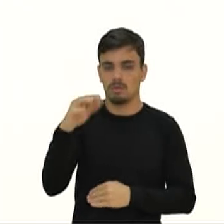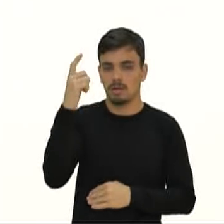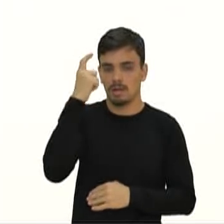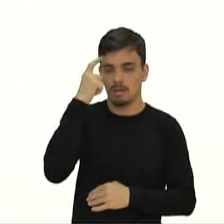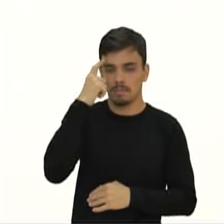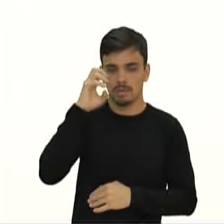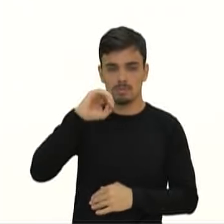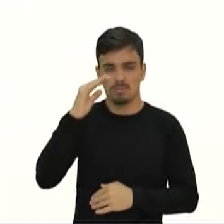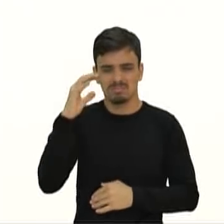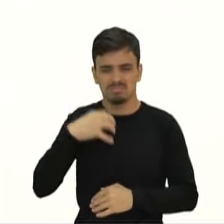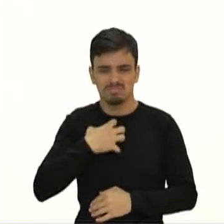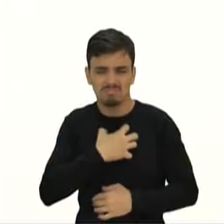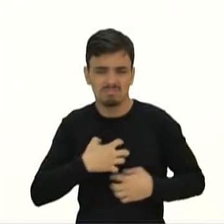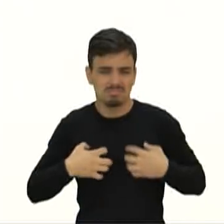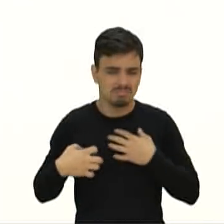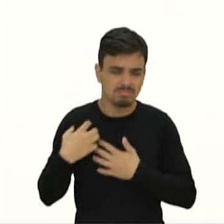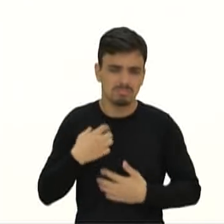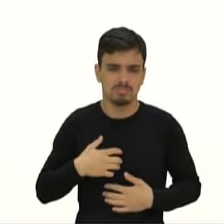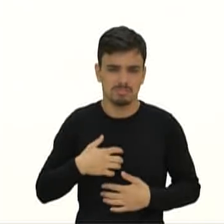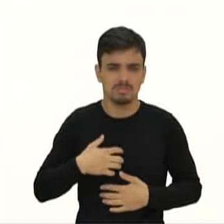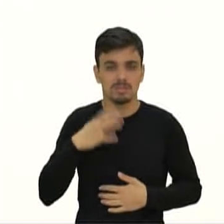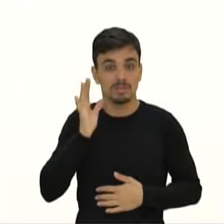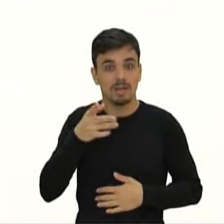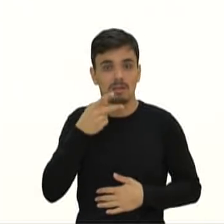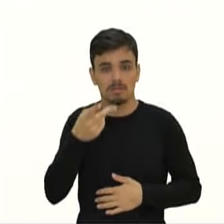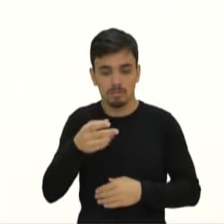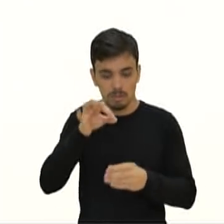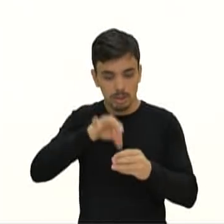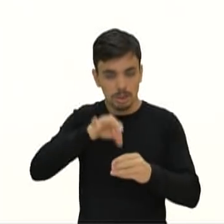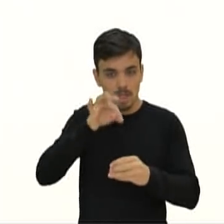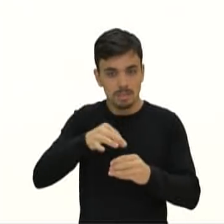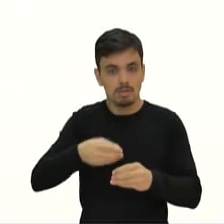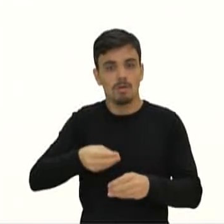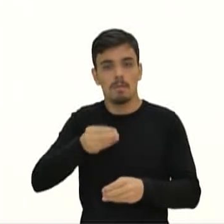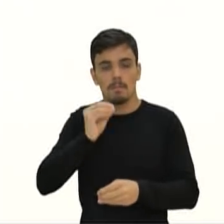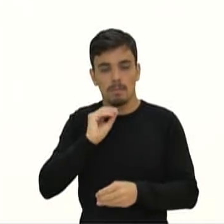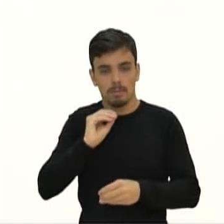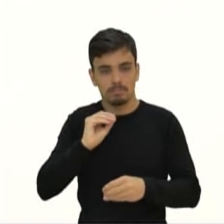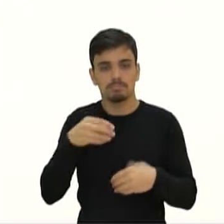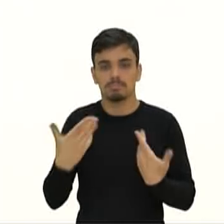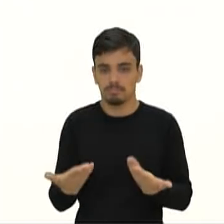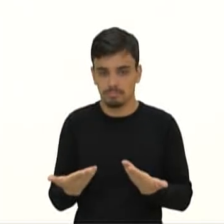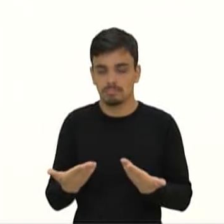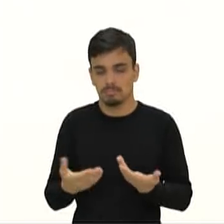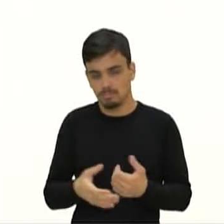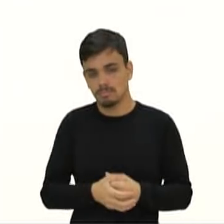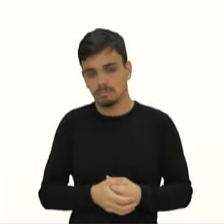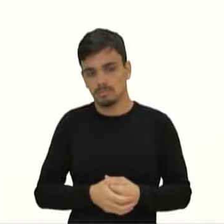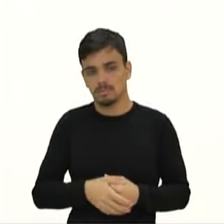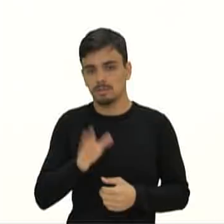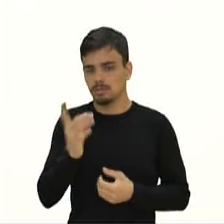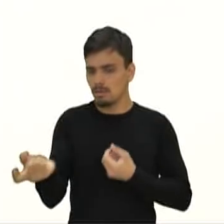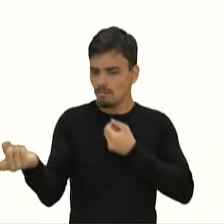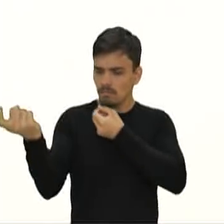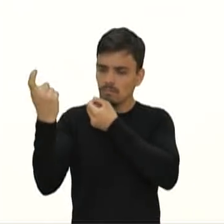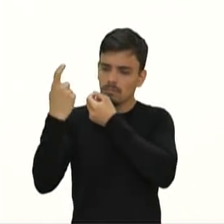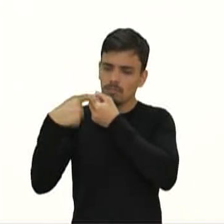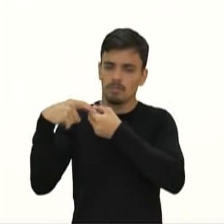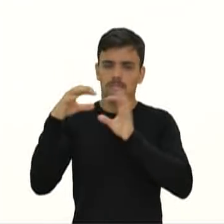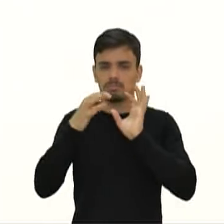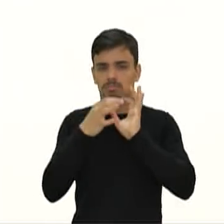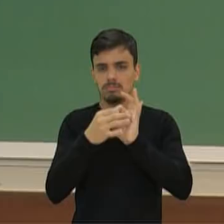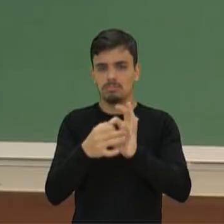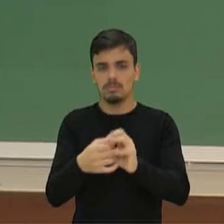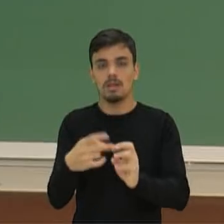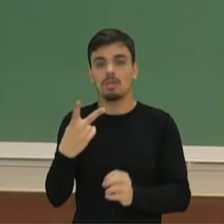mãe de vocês fala assim, toma um chazinho que passa. Essa estrutura que tem não é de hoje, a gente está voltando nesse contexto há cerca